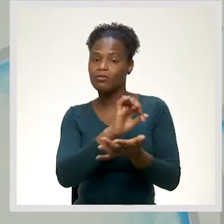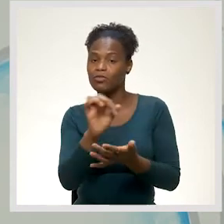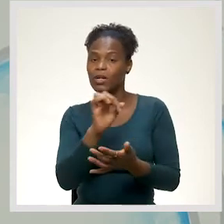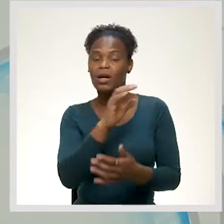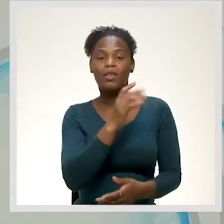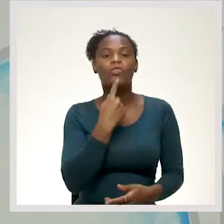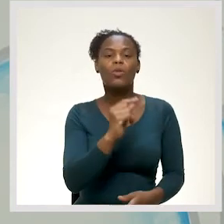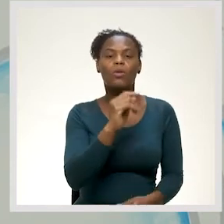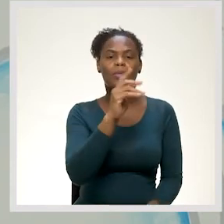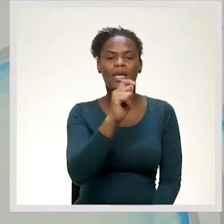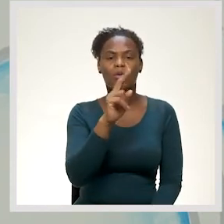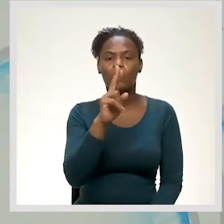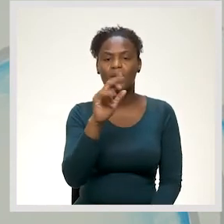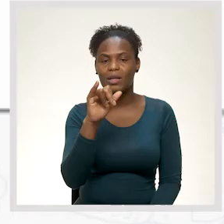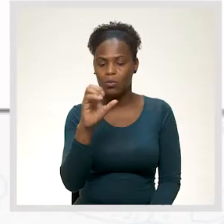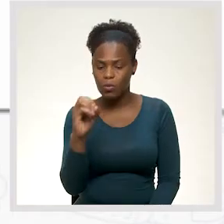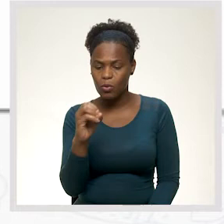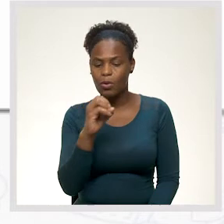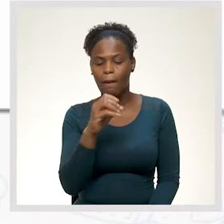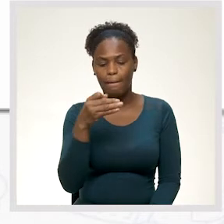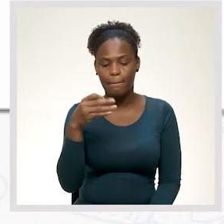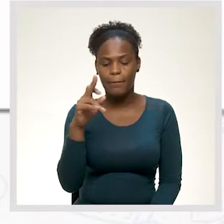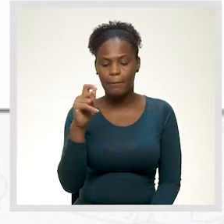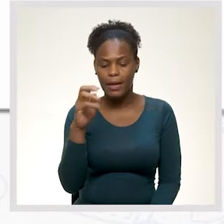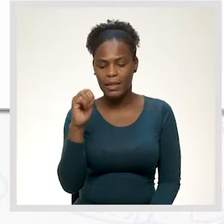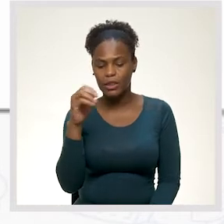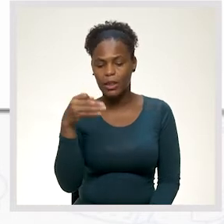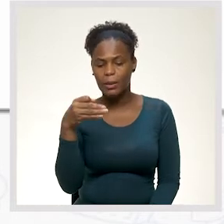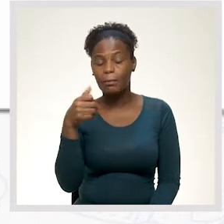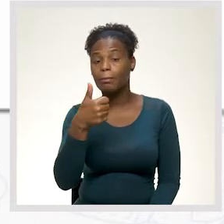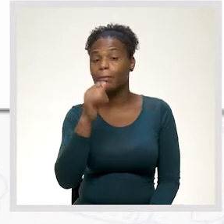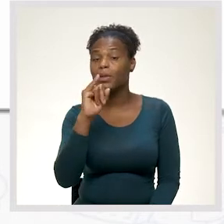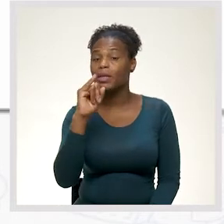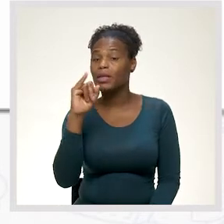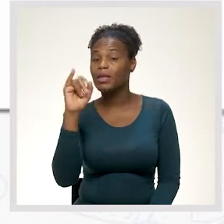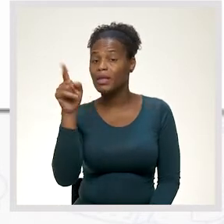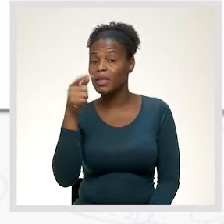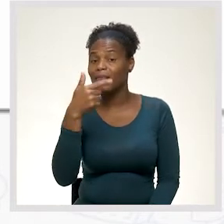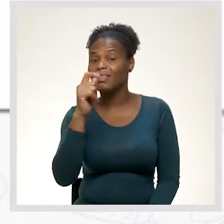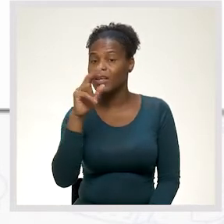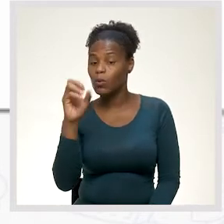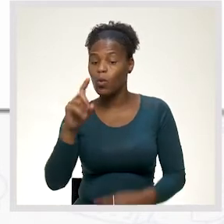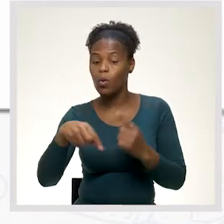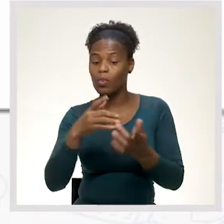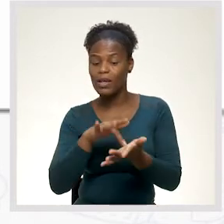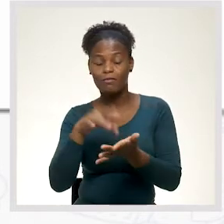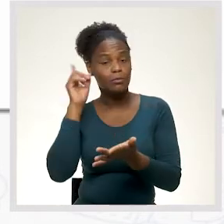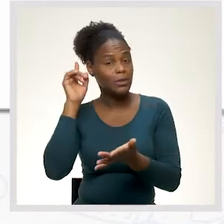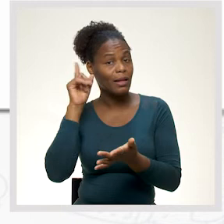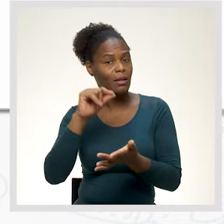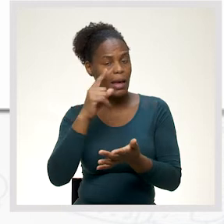o Presbítero. Mas também ele escreveu, obviamente, outras obras importantes. Temos